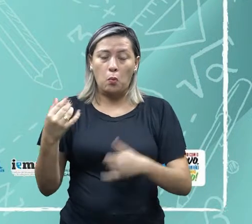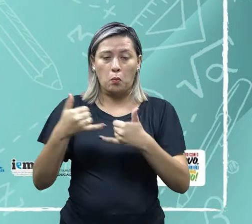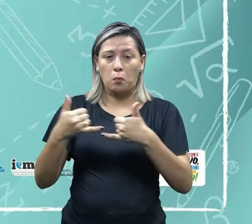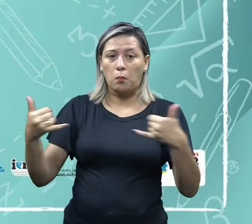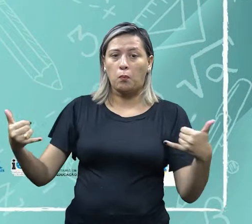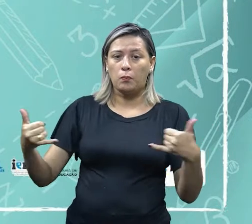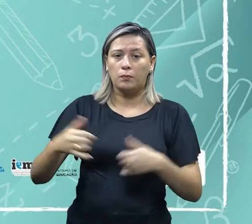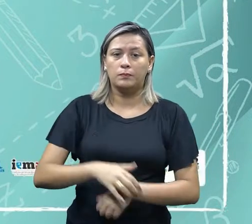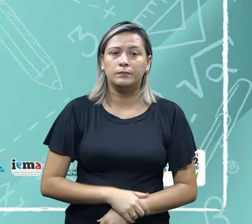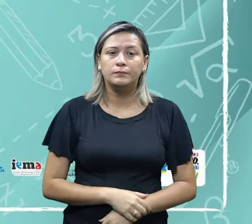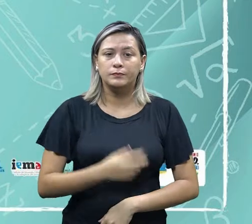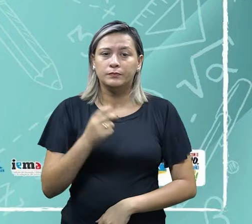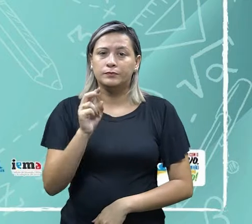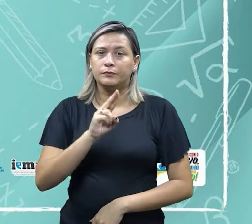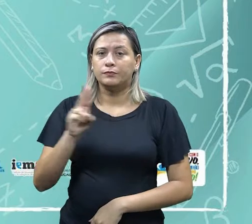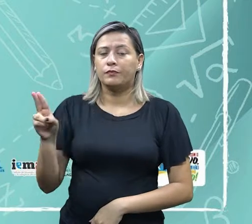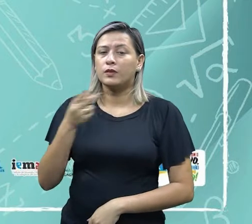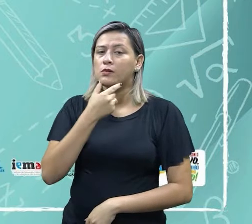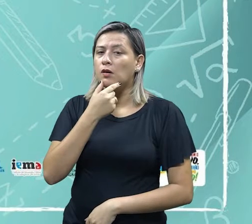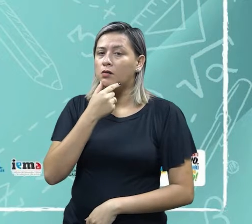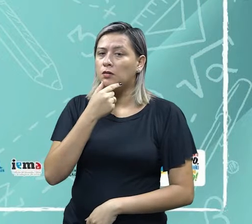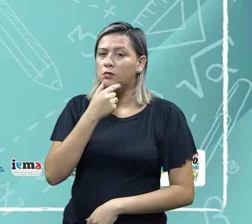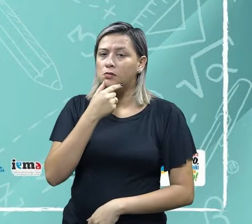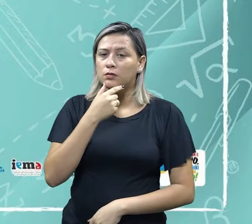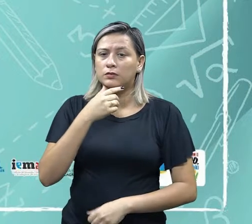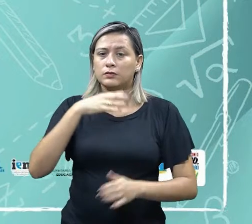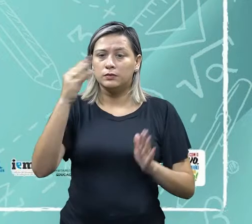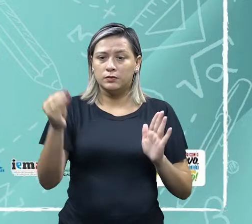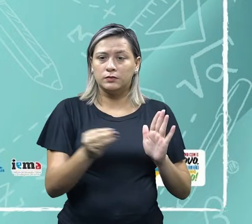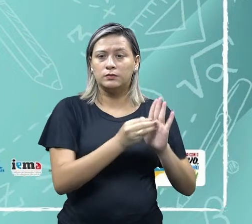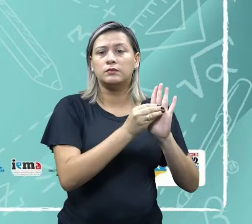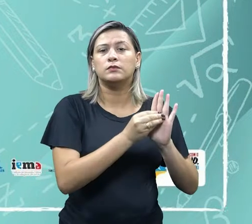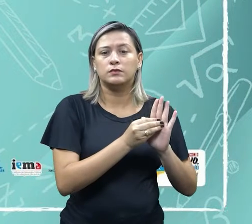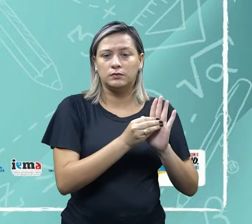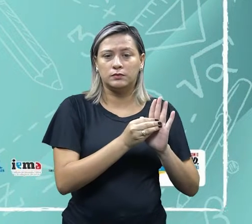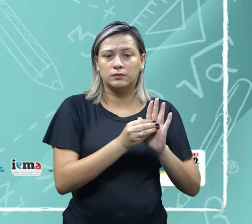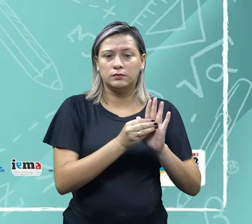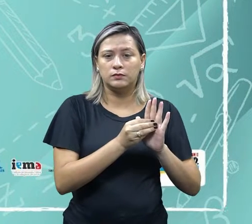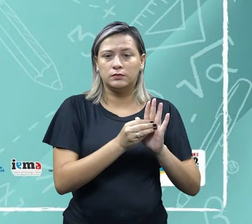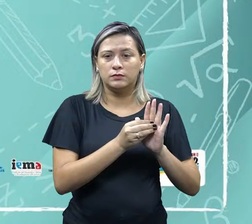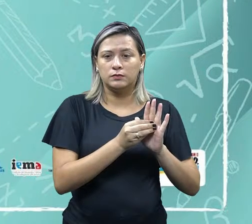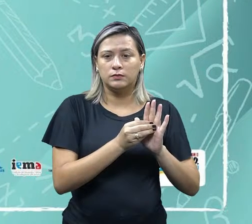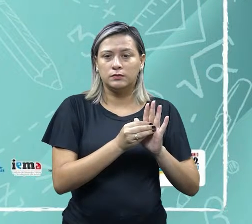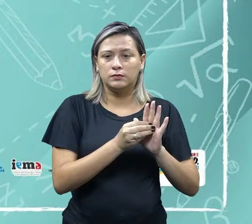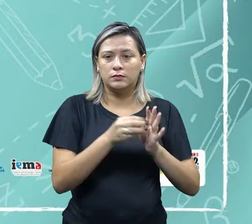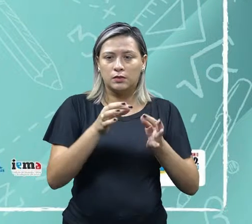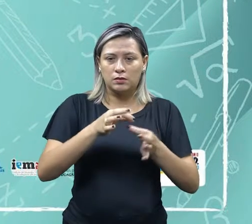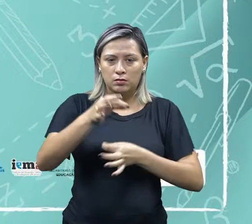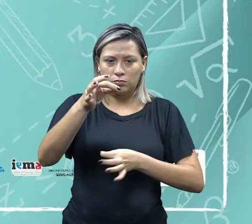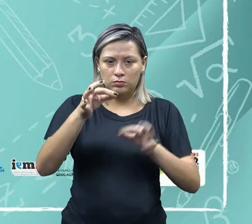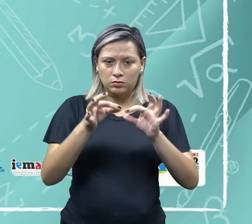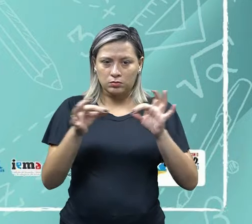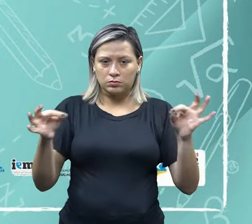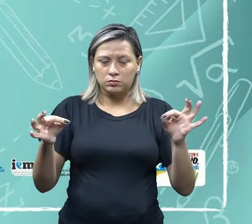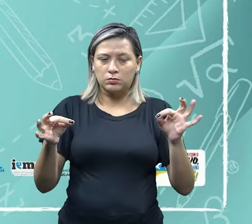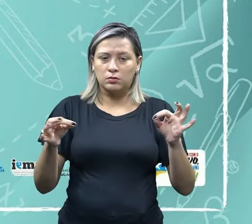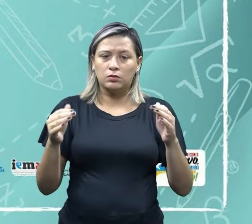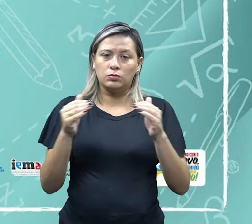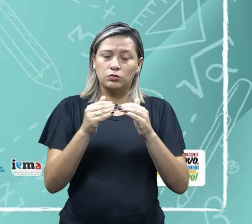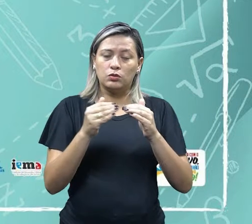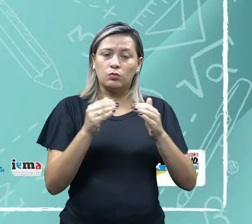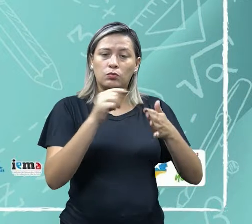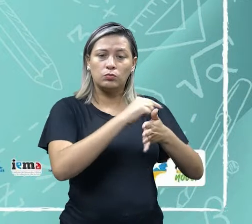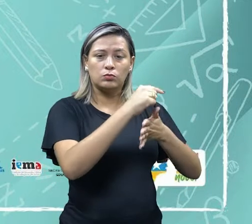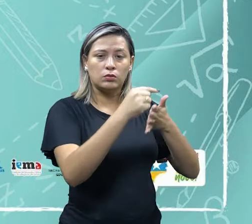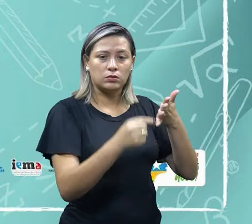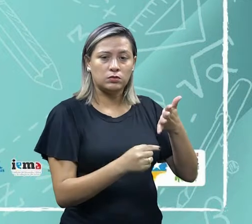em Specify First Point, insere-se a primeira coordenada de alguma das 5 formas vistas